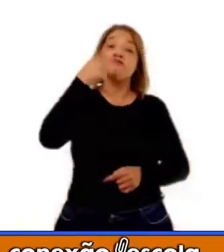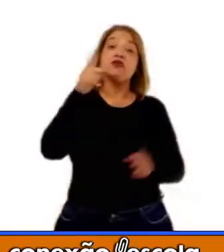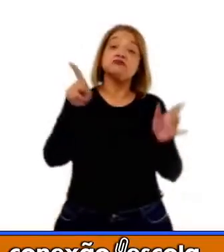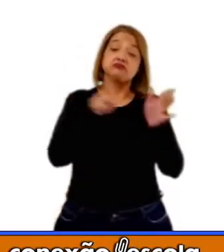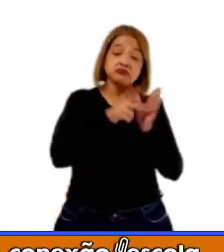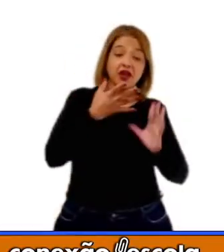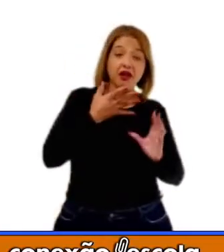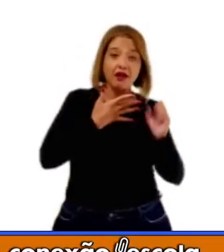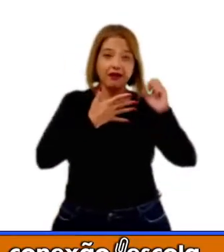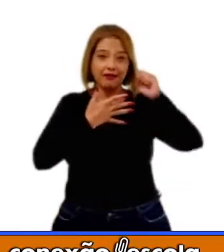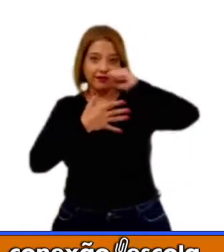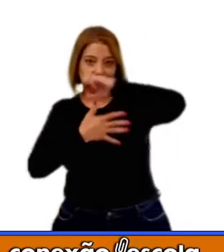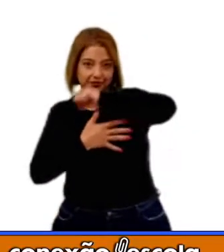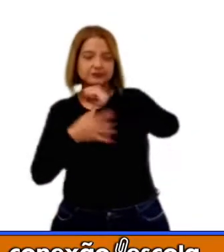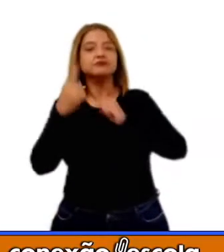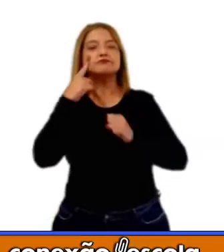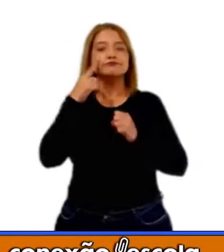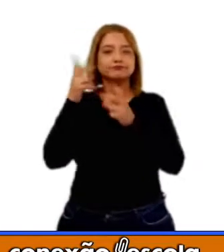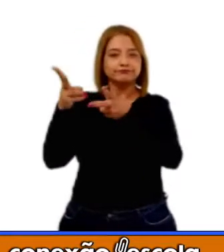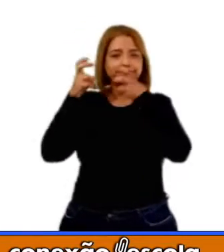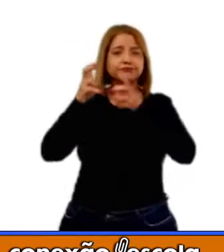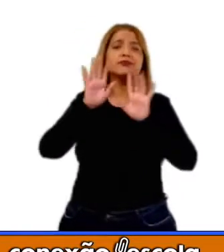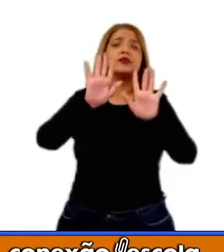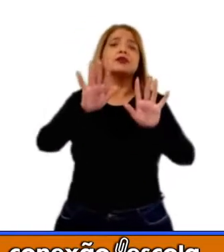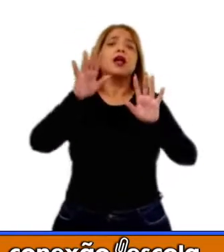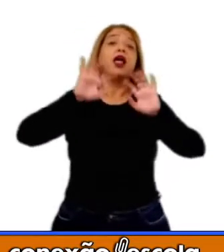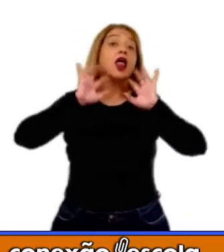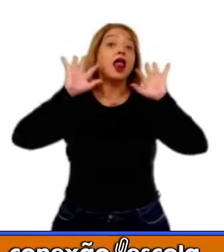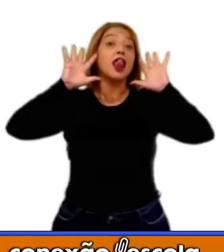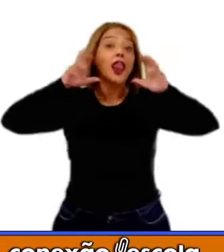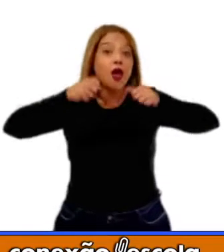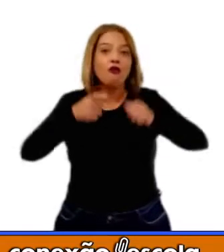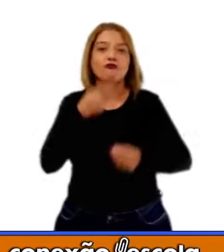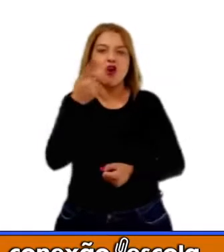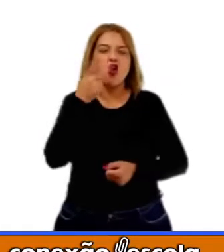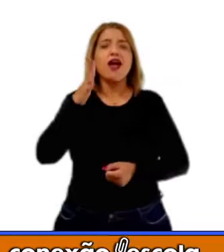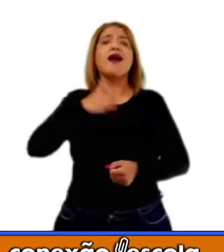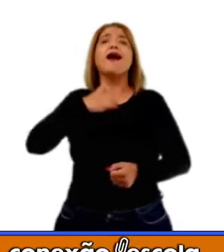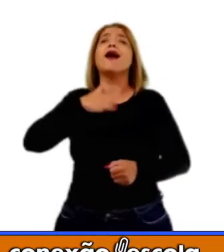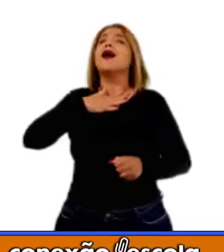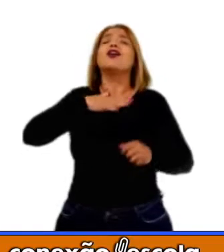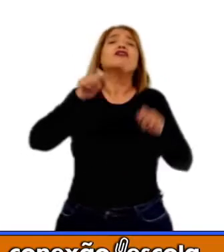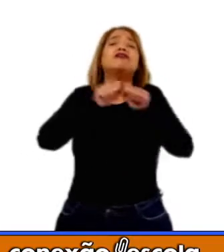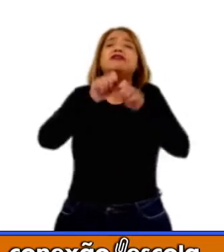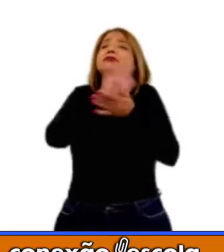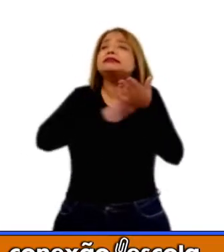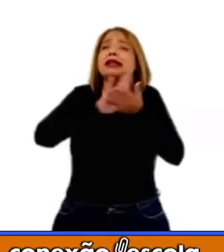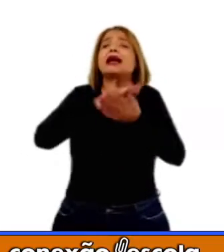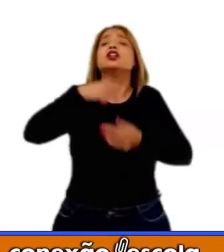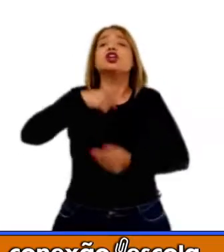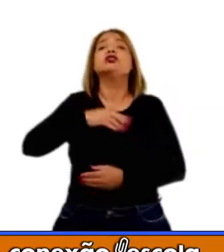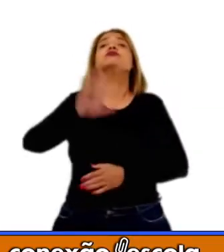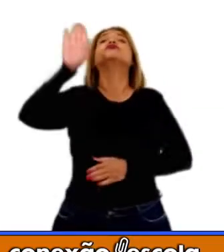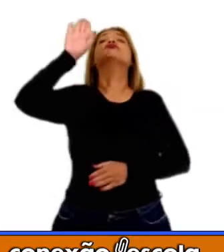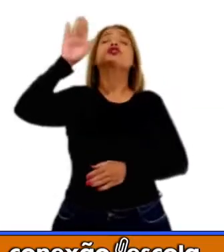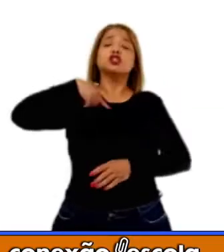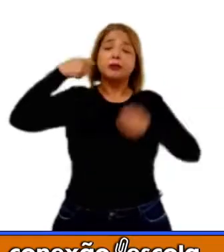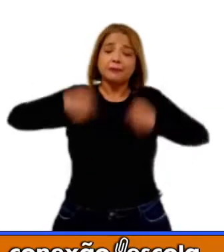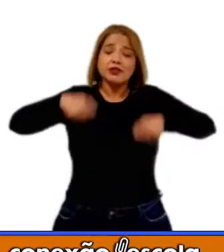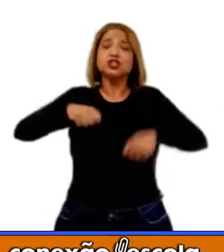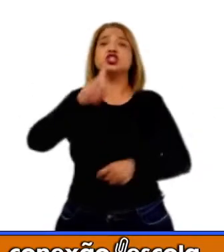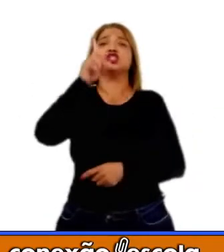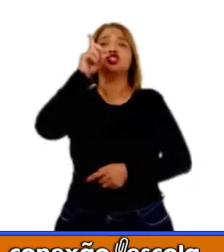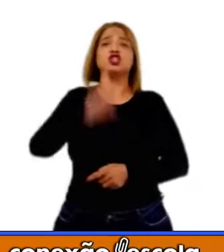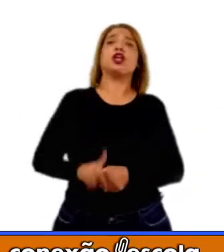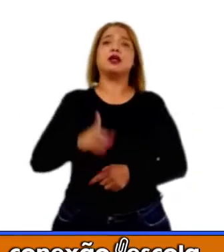ler. Eu sou inocente, exijo meus direitos como consumidor. Você tem direito